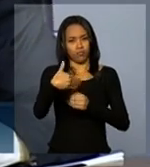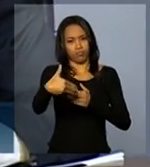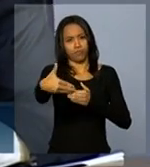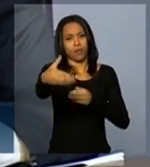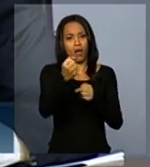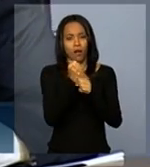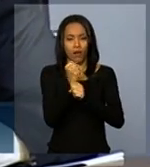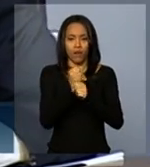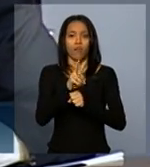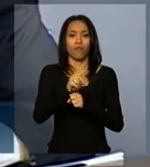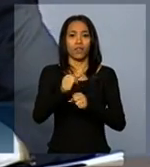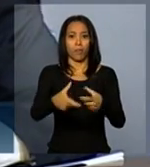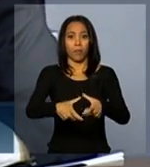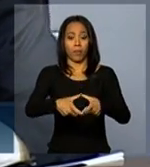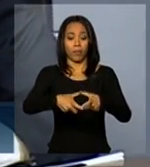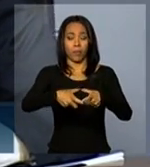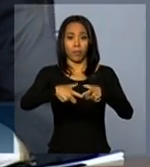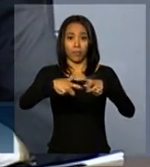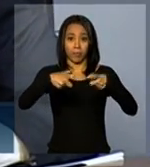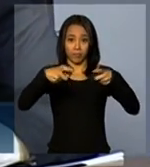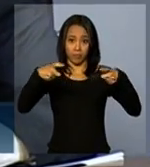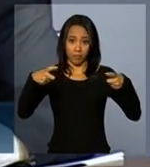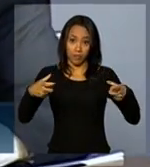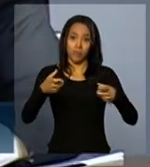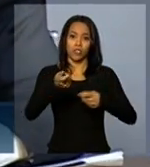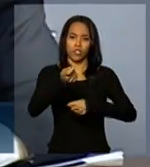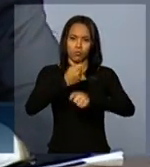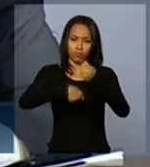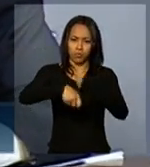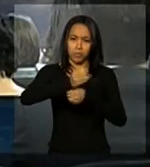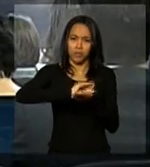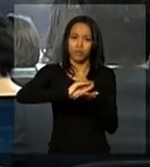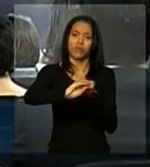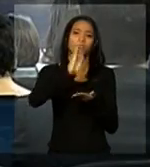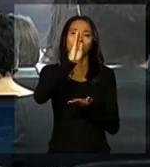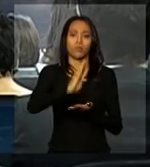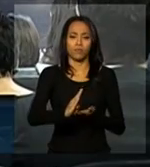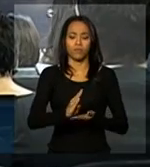haverá um crescimento do investimento no Brasil.